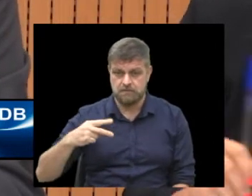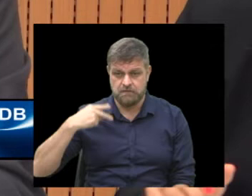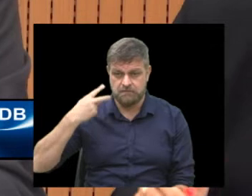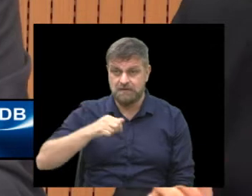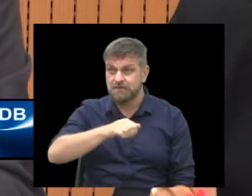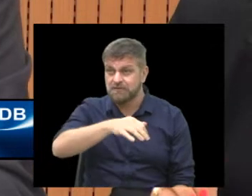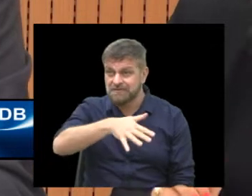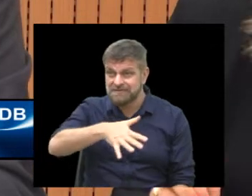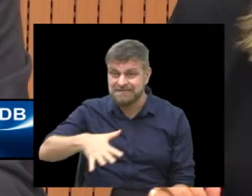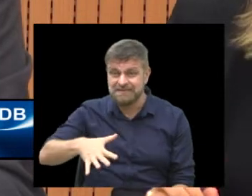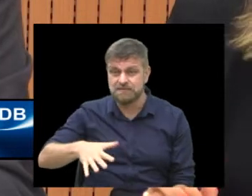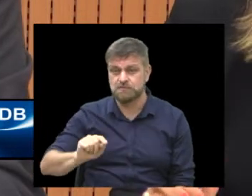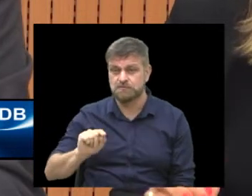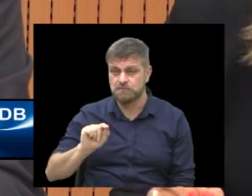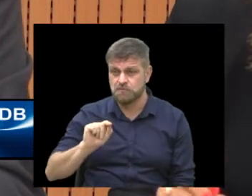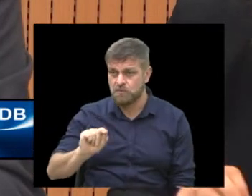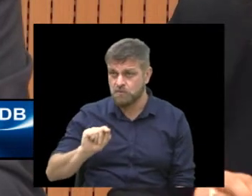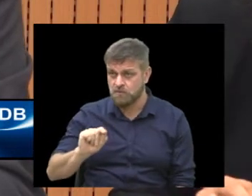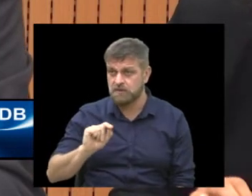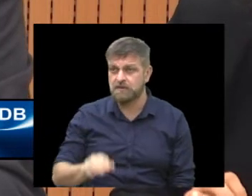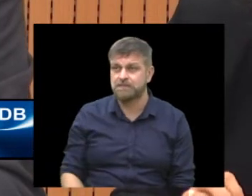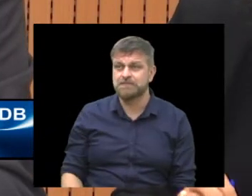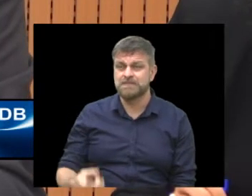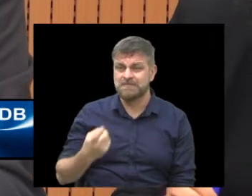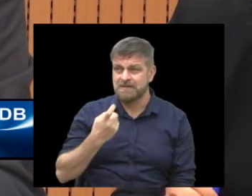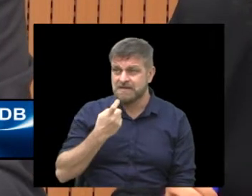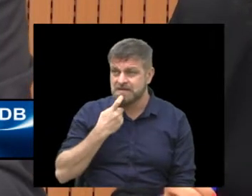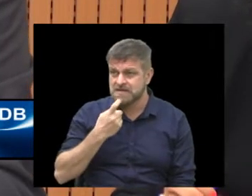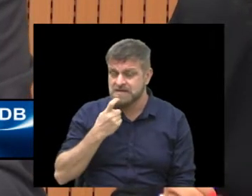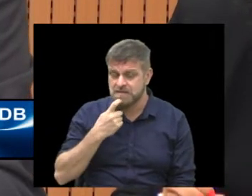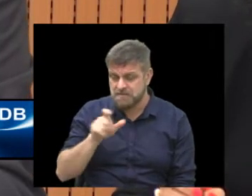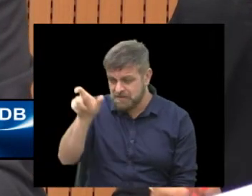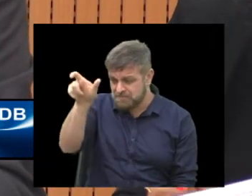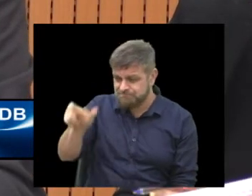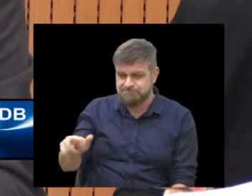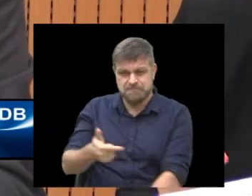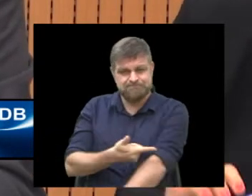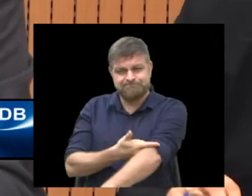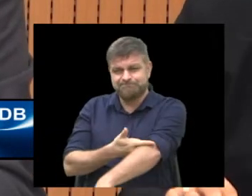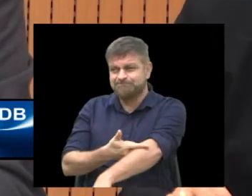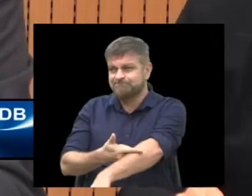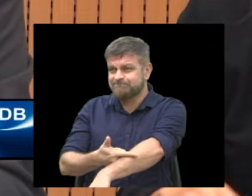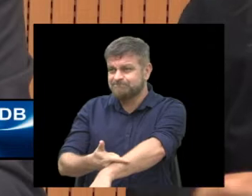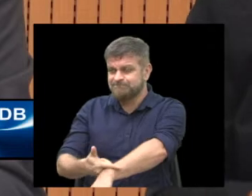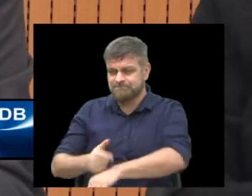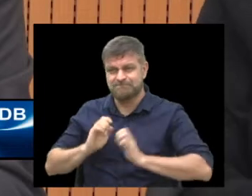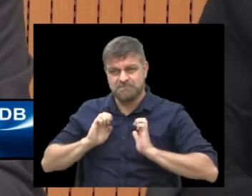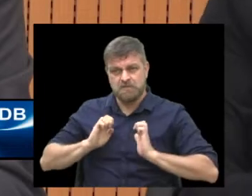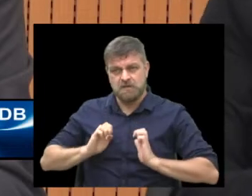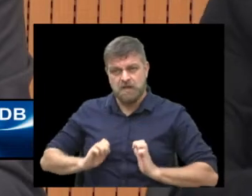4. Turno único, discussão e votação do projeto de decreto legislativo 4119, processo